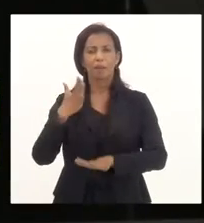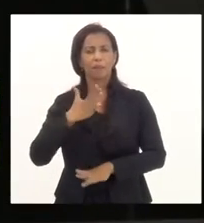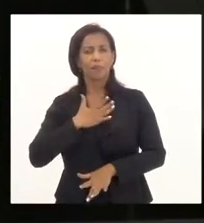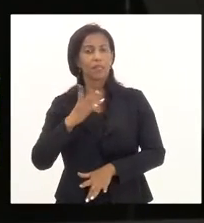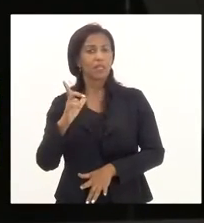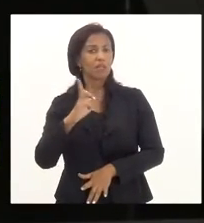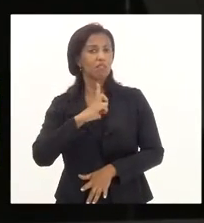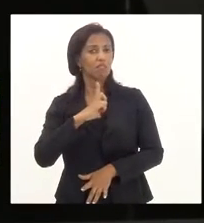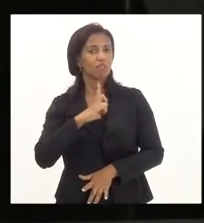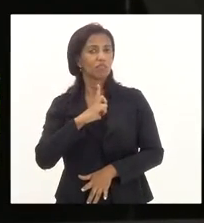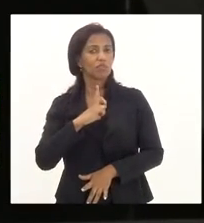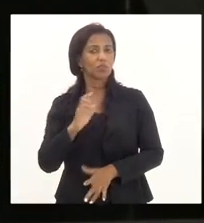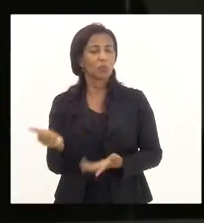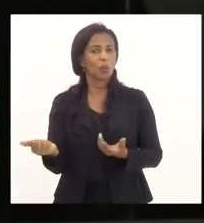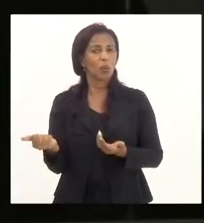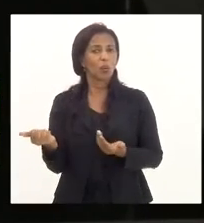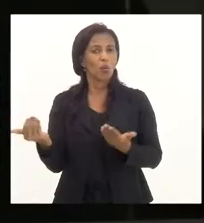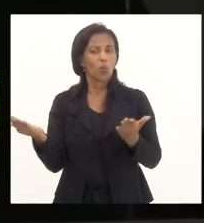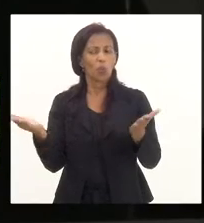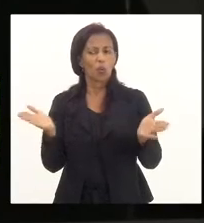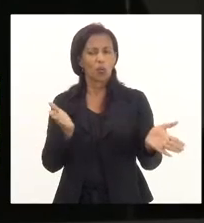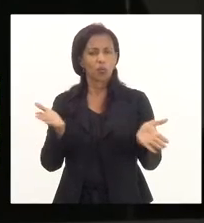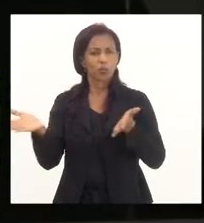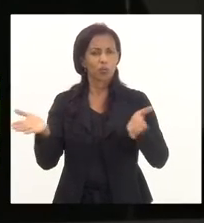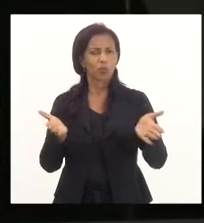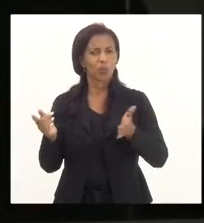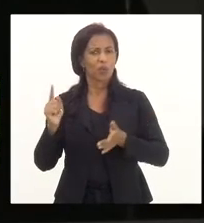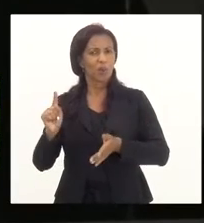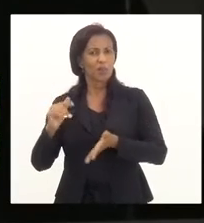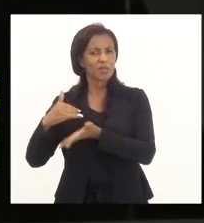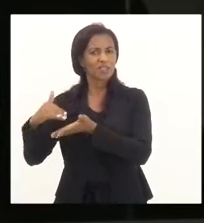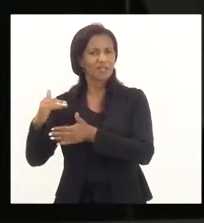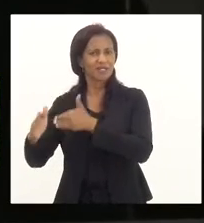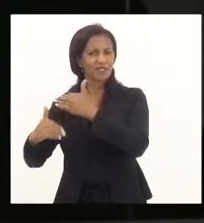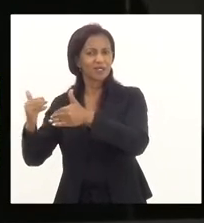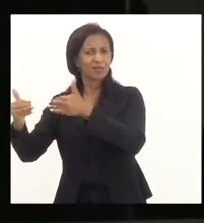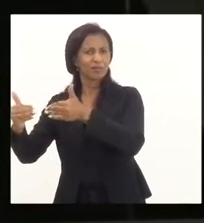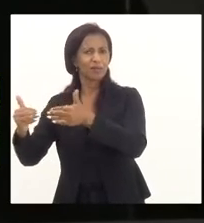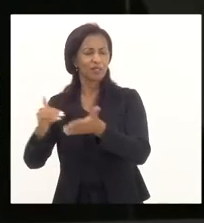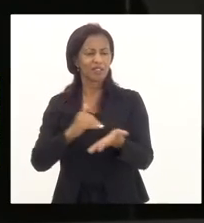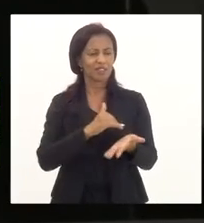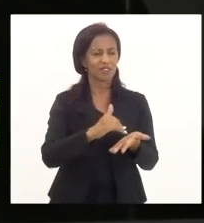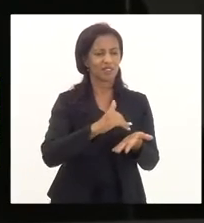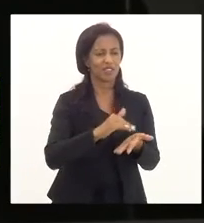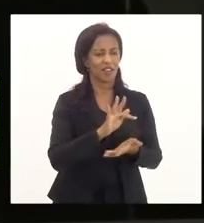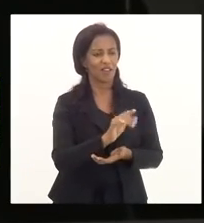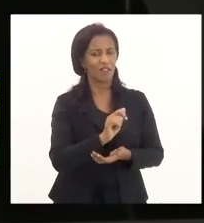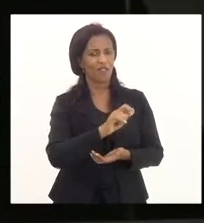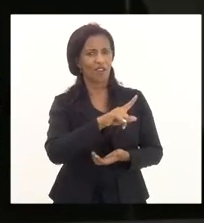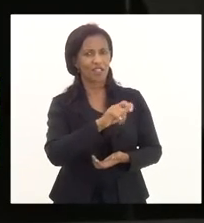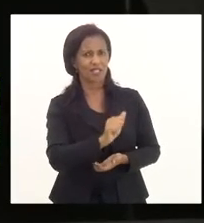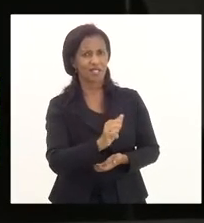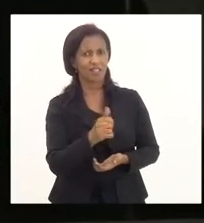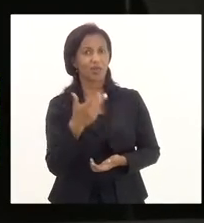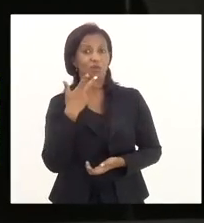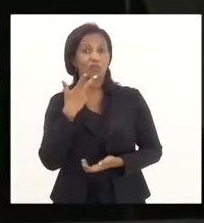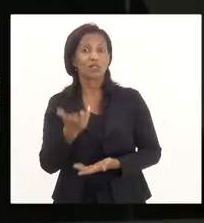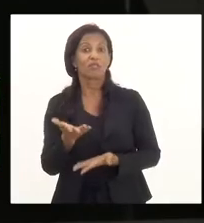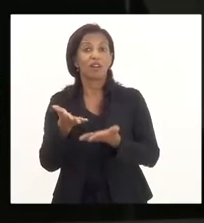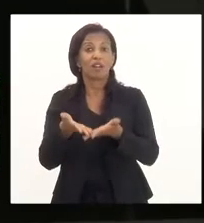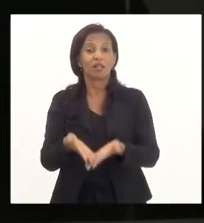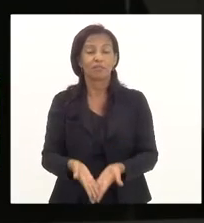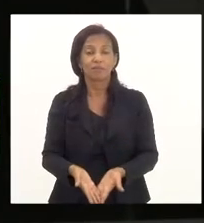havia um antagonismo entre a secretaria de desenvolvimento econômico EA secretaria de fazenda no que se